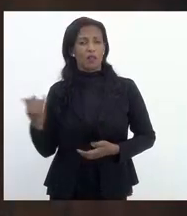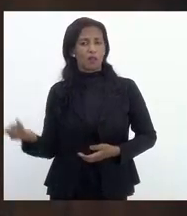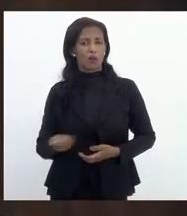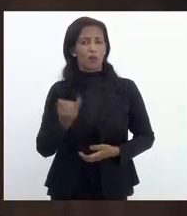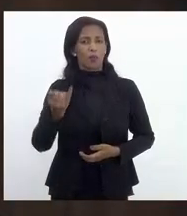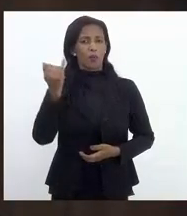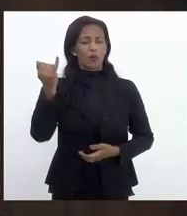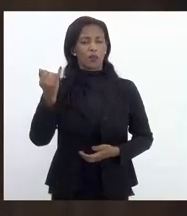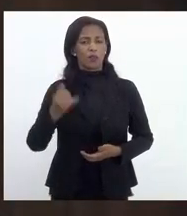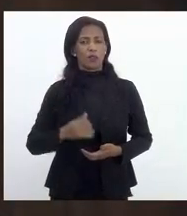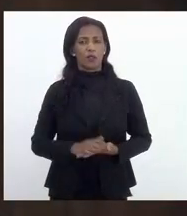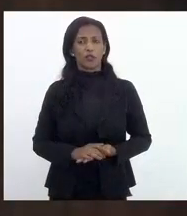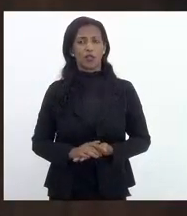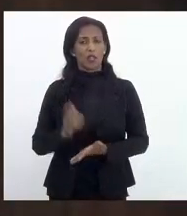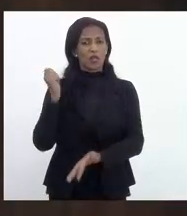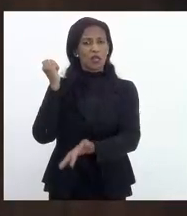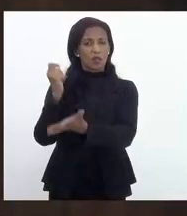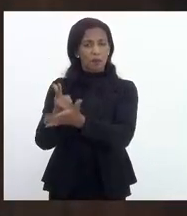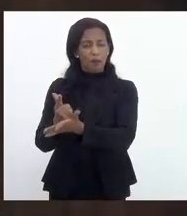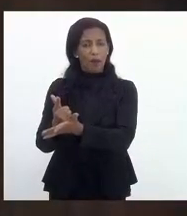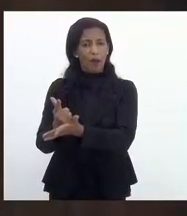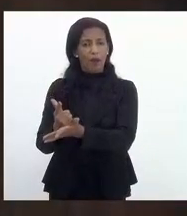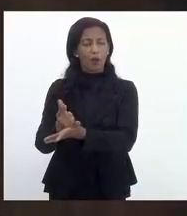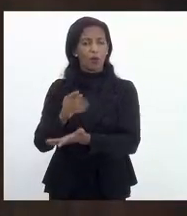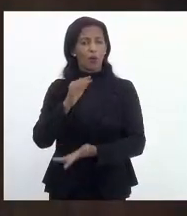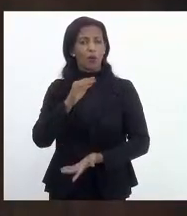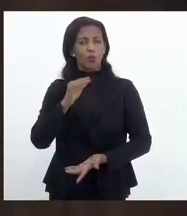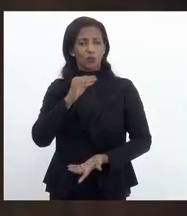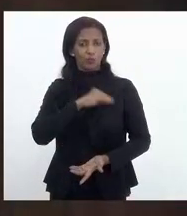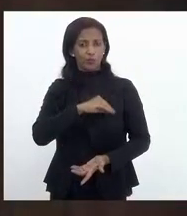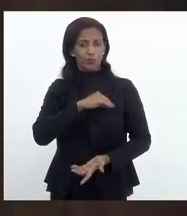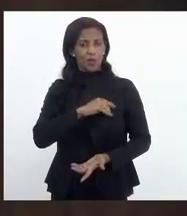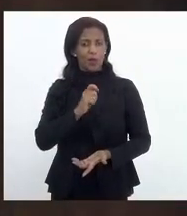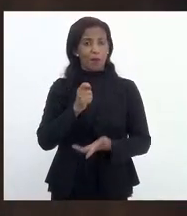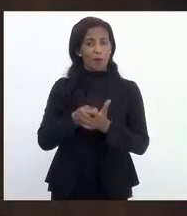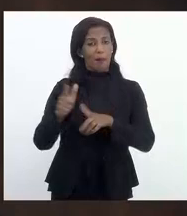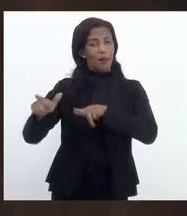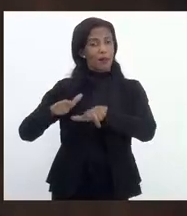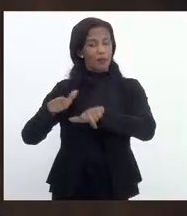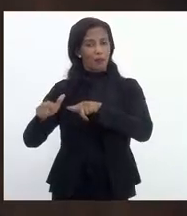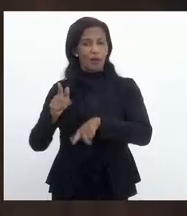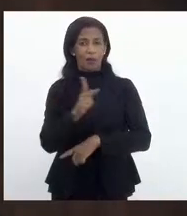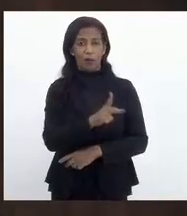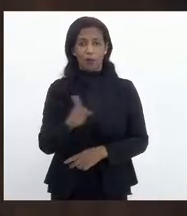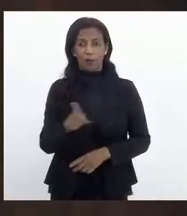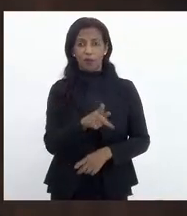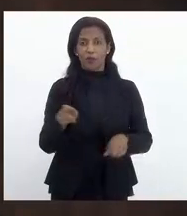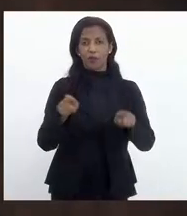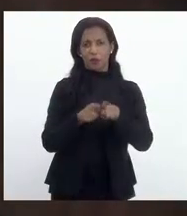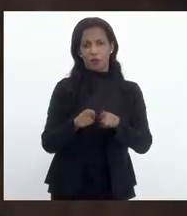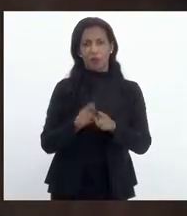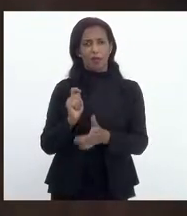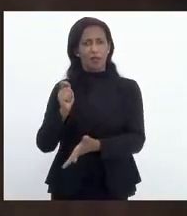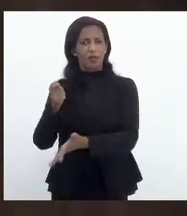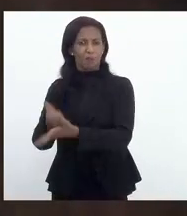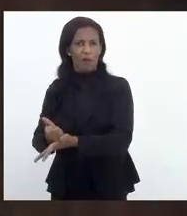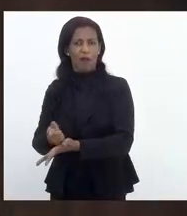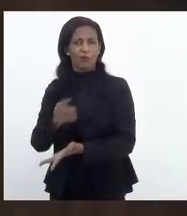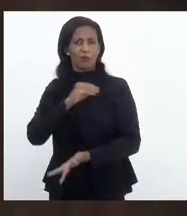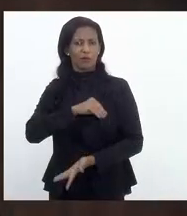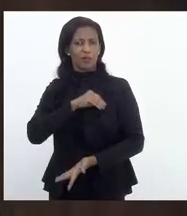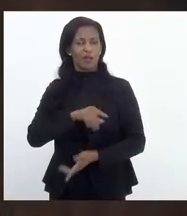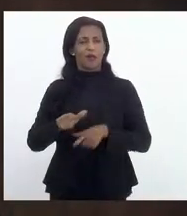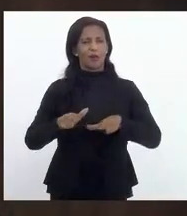A4 que pagam do bolso para poder trabalhar o professor também tem pago do